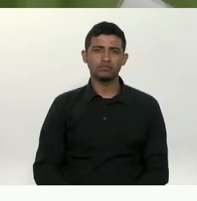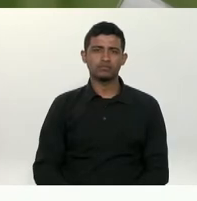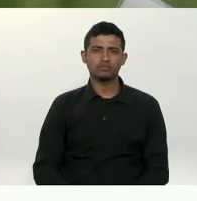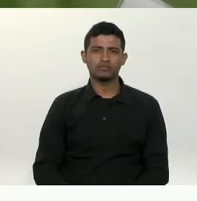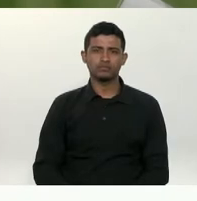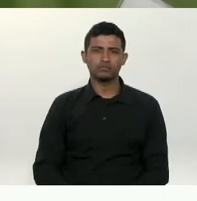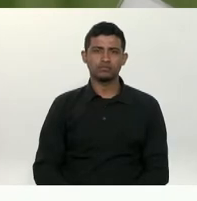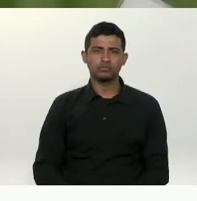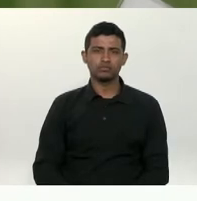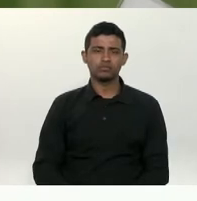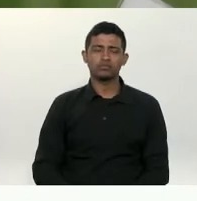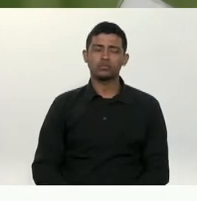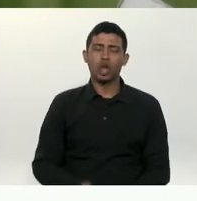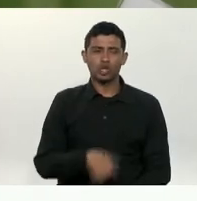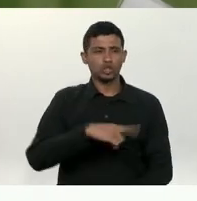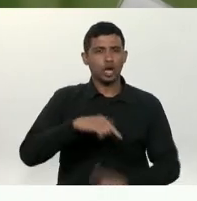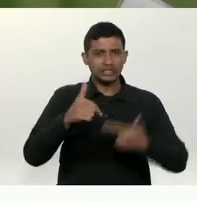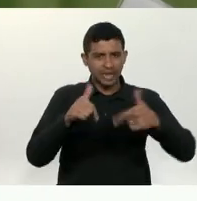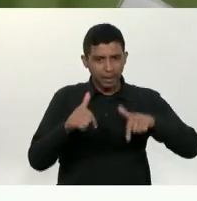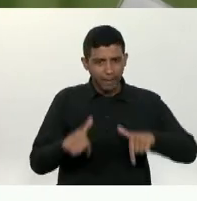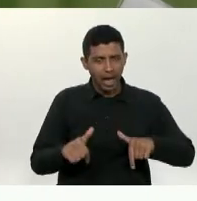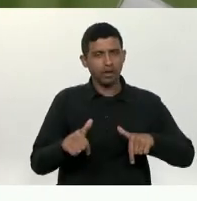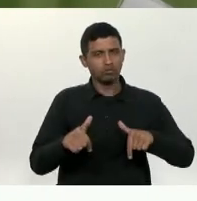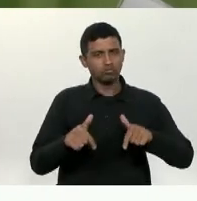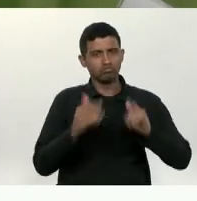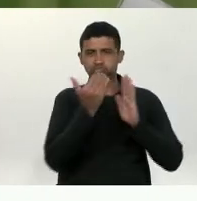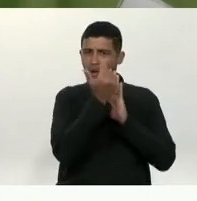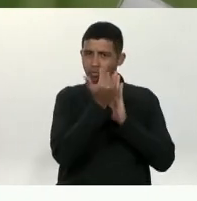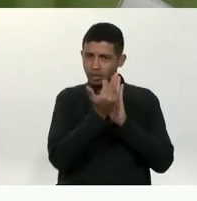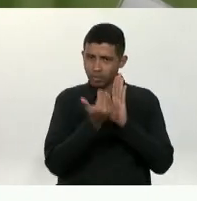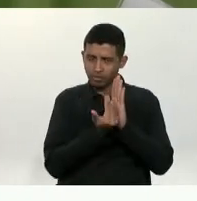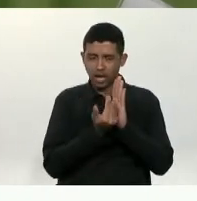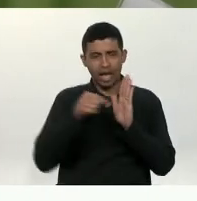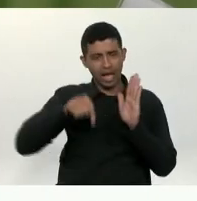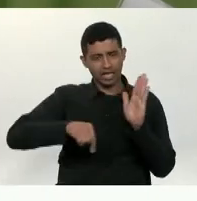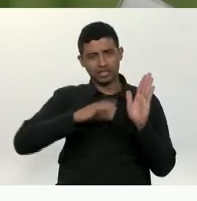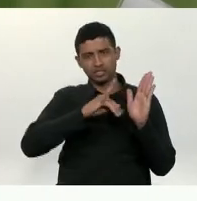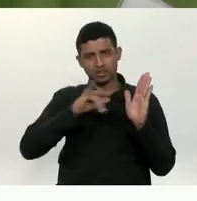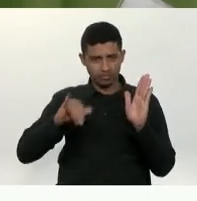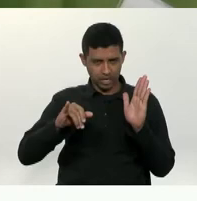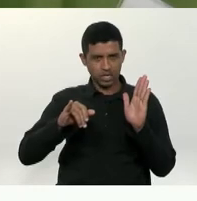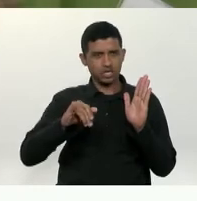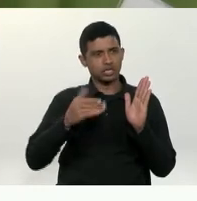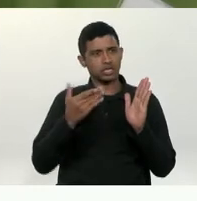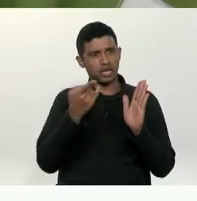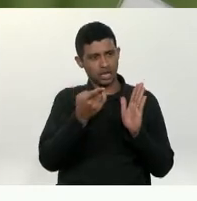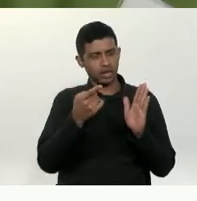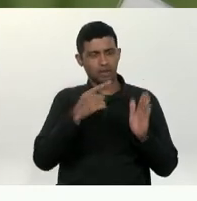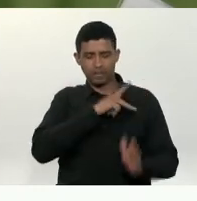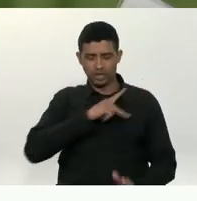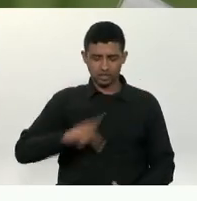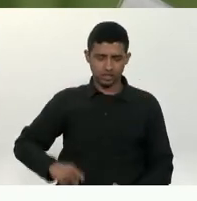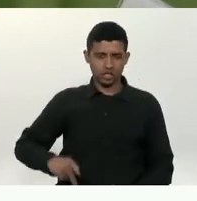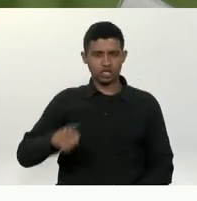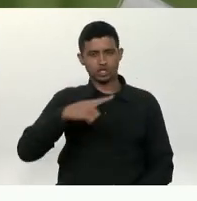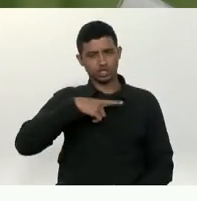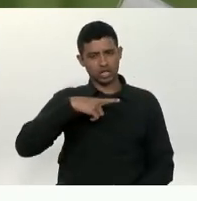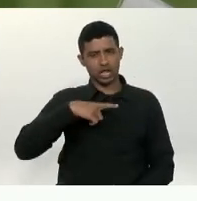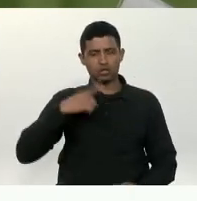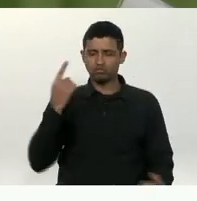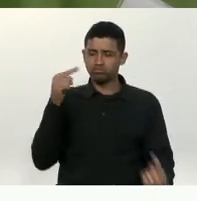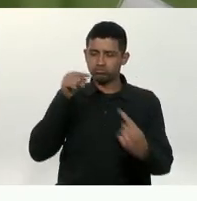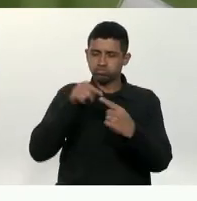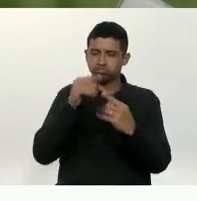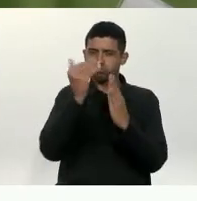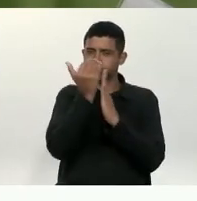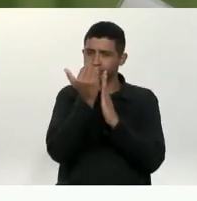trabalhos à ordem, e o nosso presidente e a nossa CPI, objetivando o que nós temos ainda que ouvir,